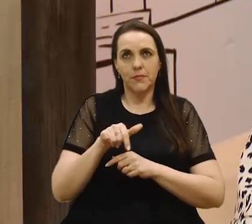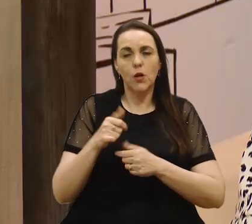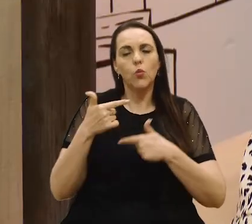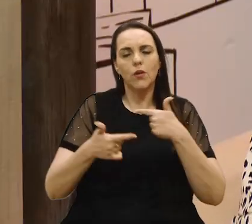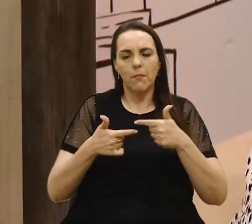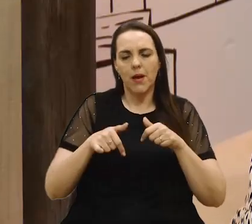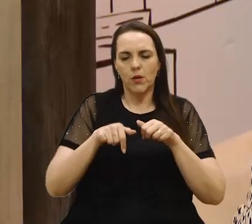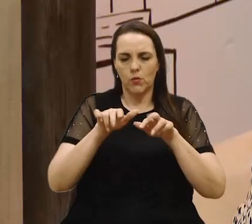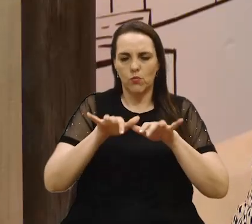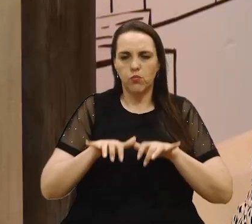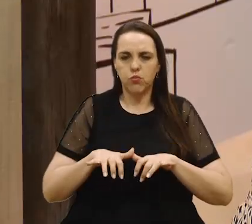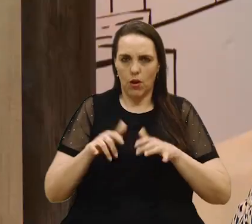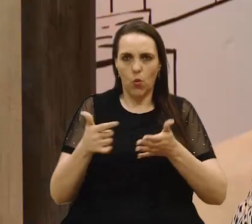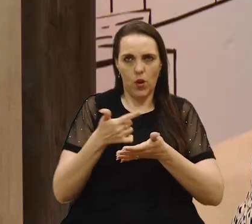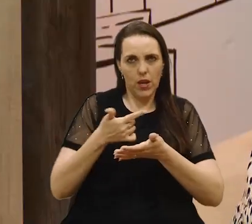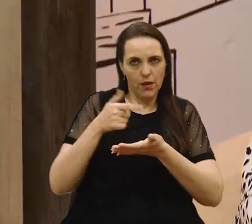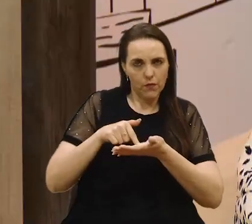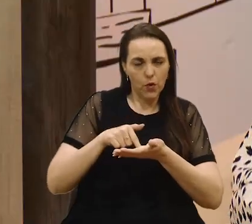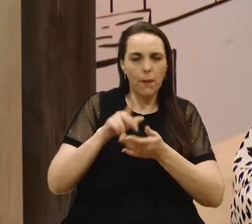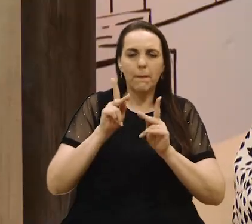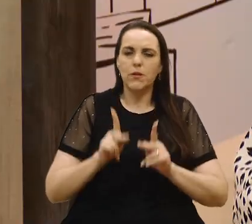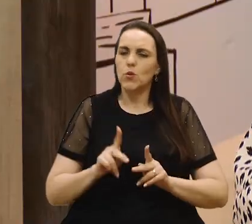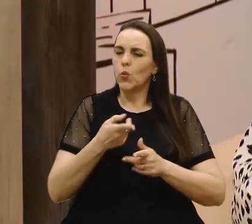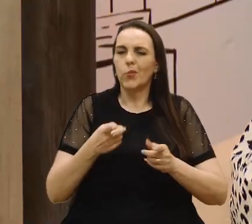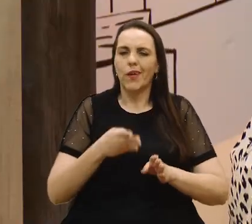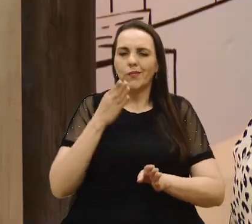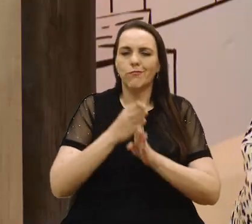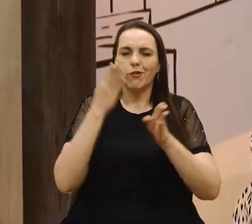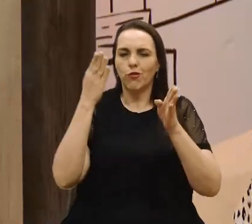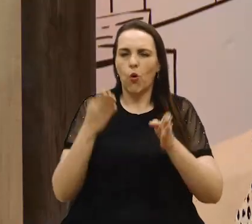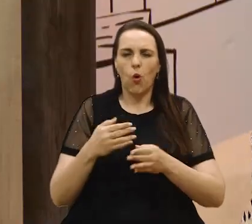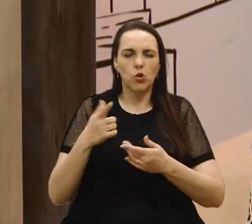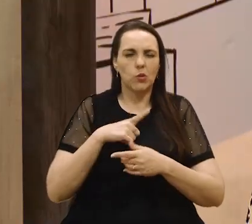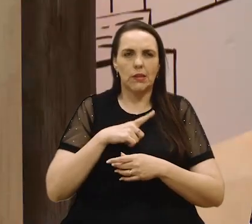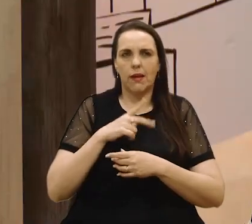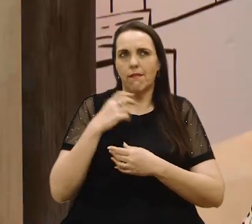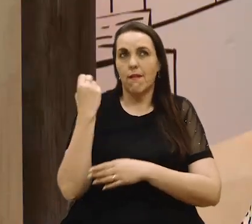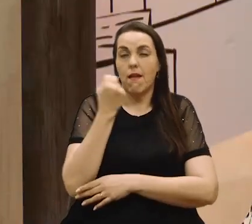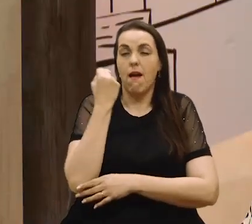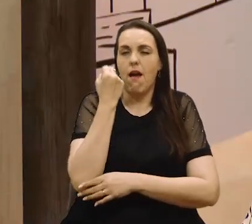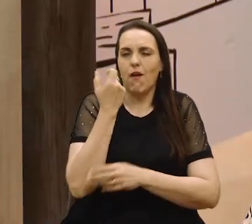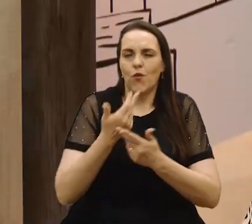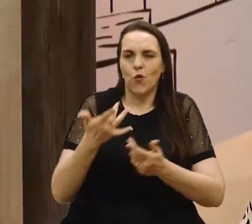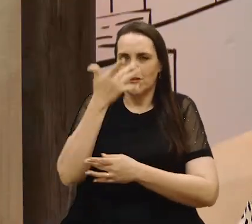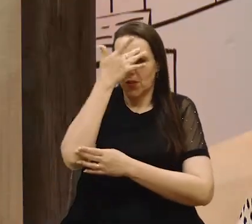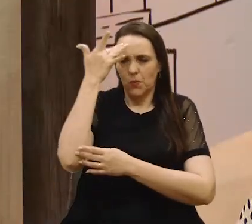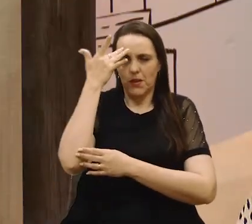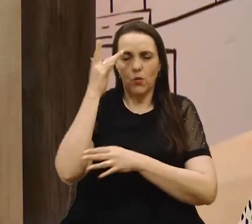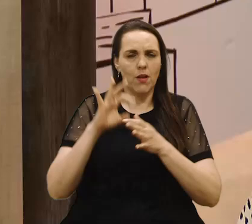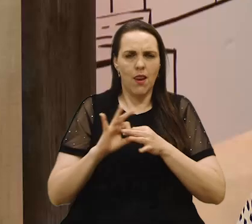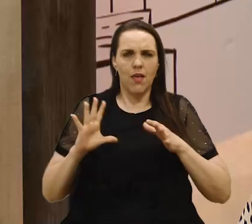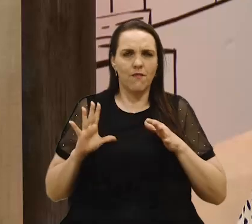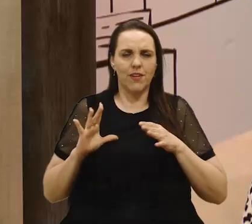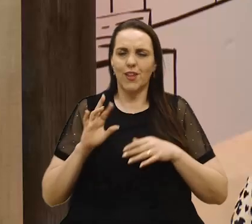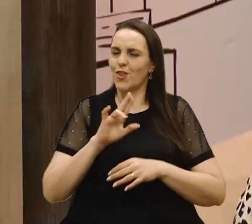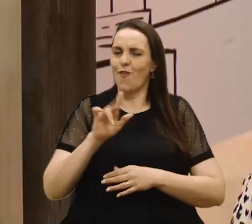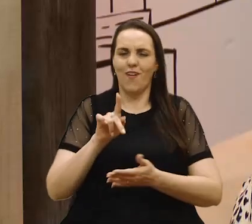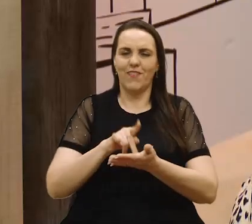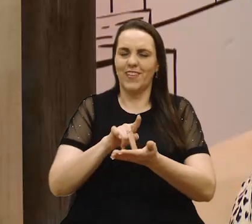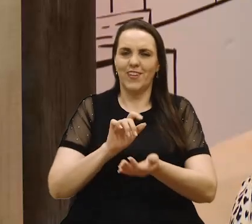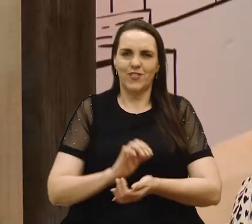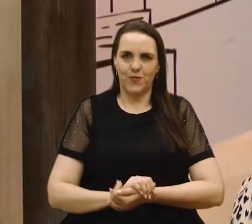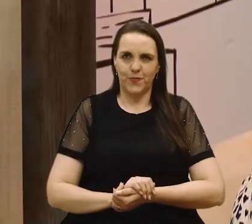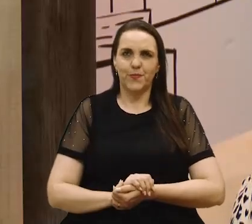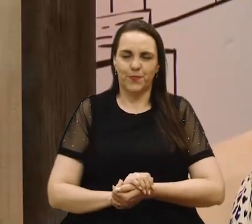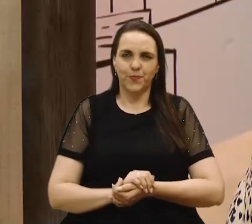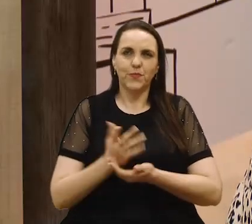livro, inclusive, de achar que quem não tem um diagnóstico ou não tem algo gritante de saúde mental está livre. E não é uma